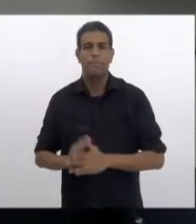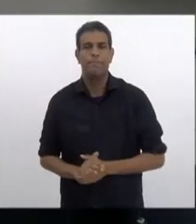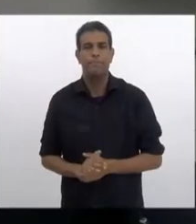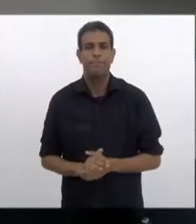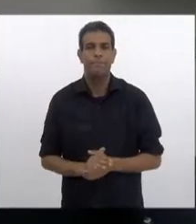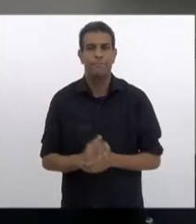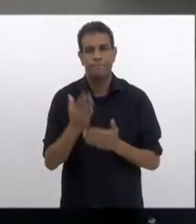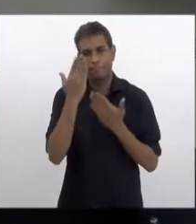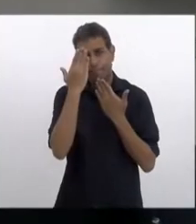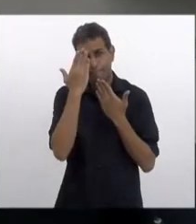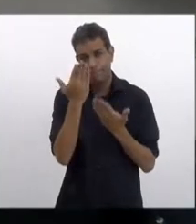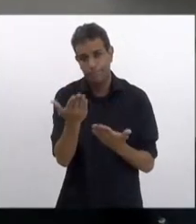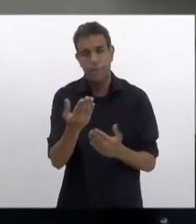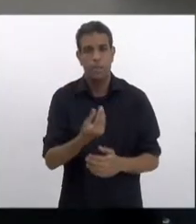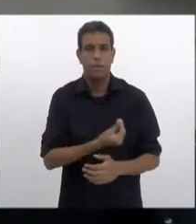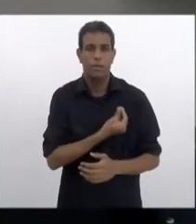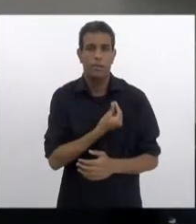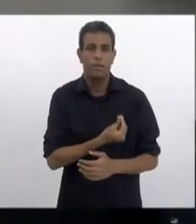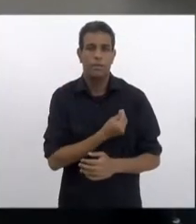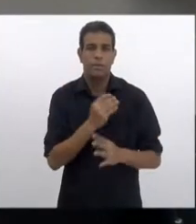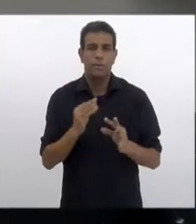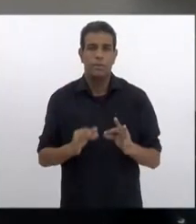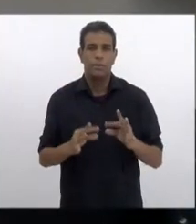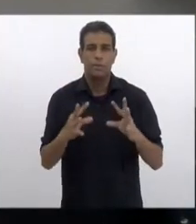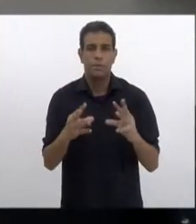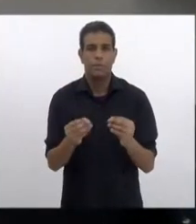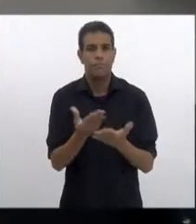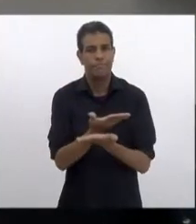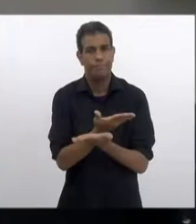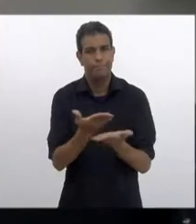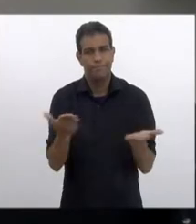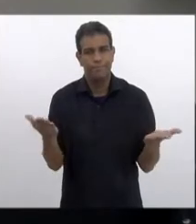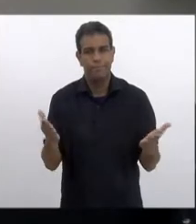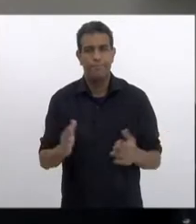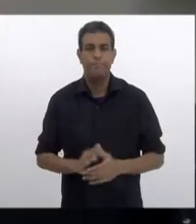Quero agradecer a presença de todos vocês. Essa